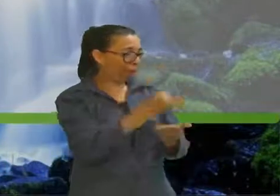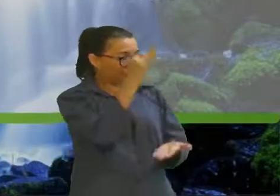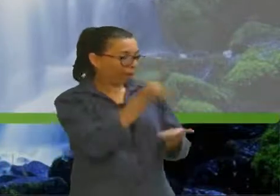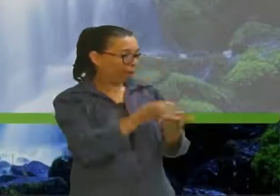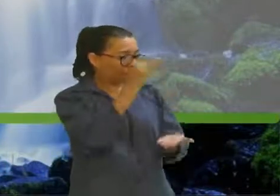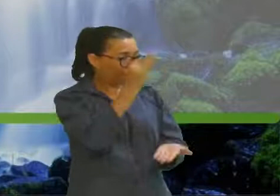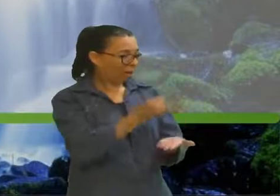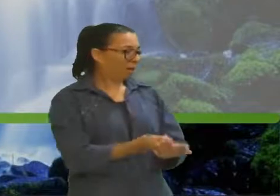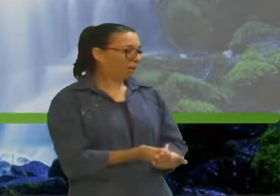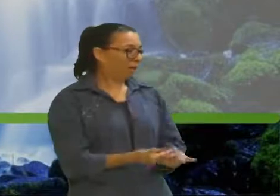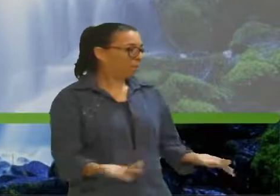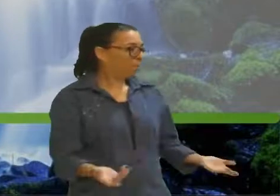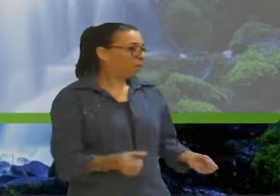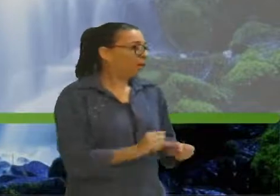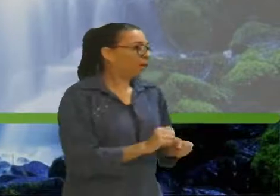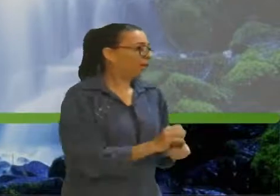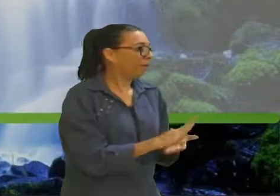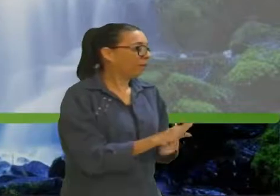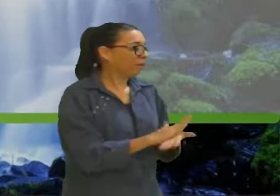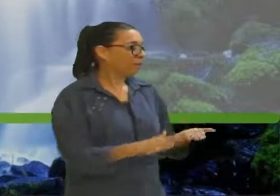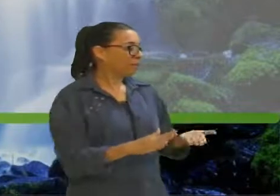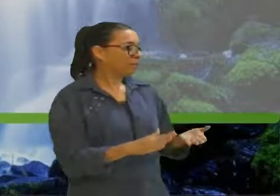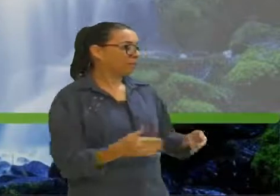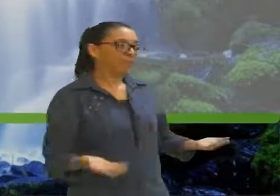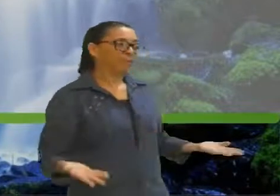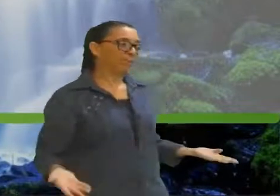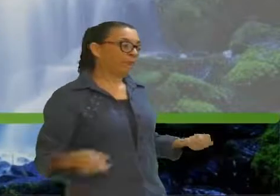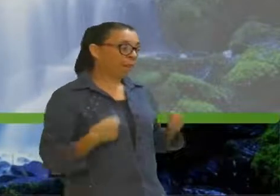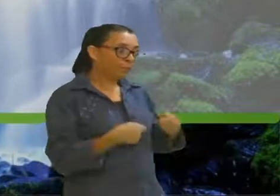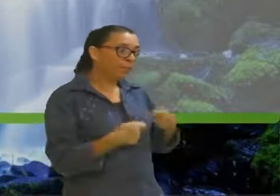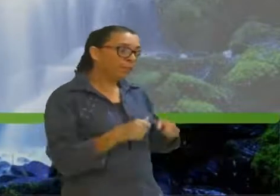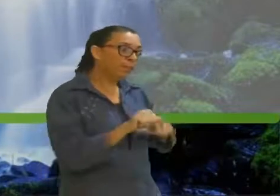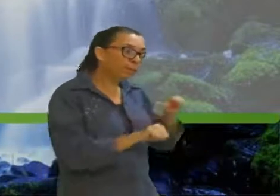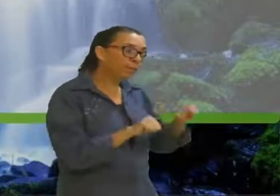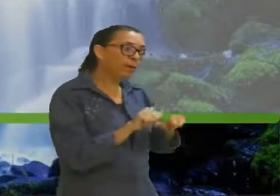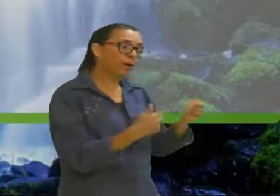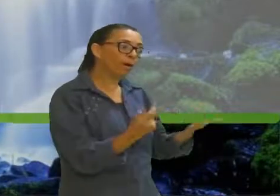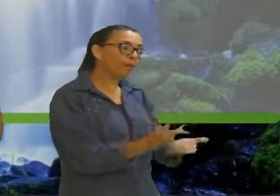o dizer e o fazer, assim como o mar